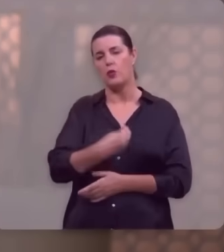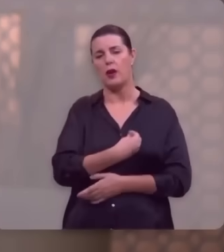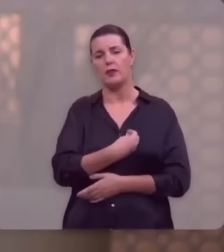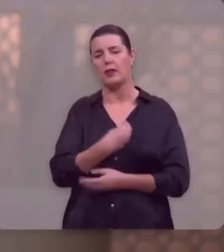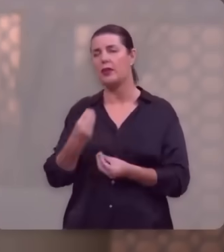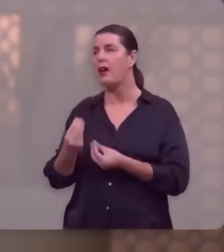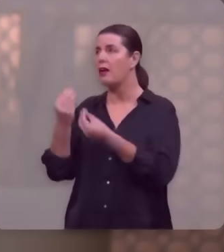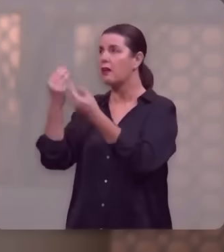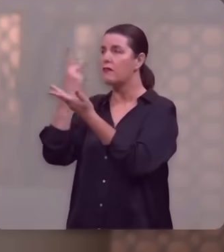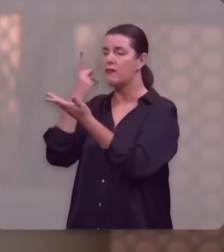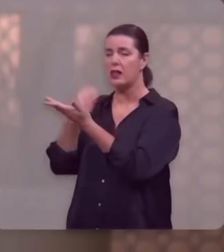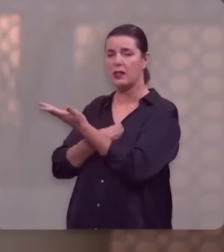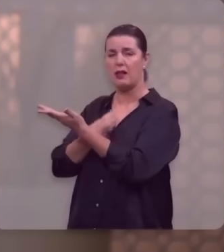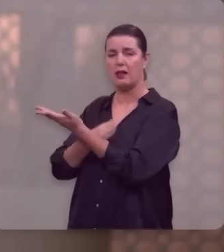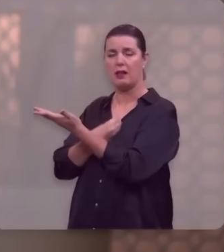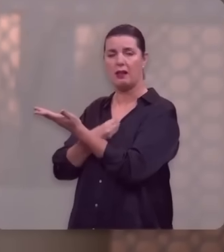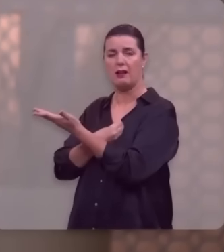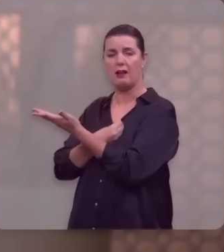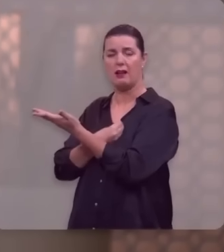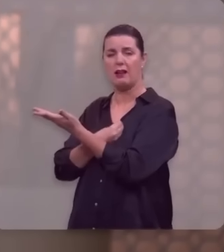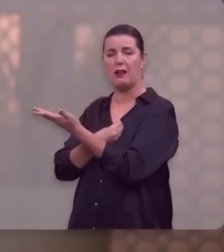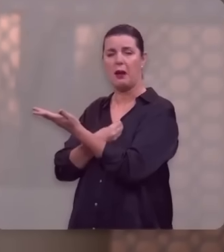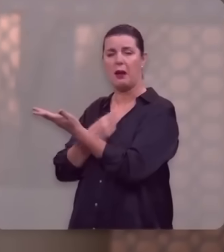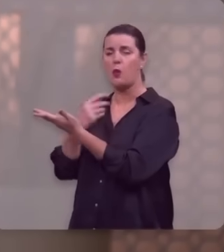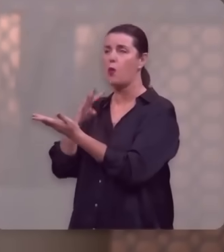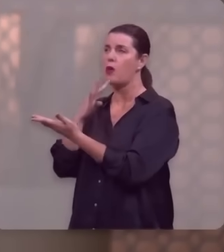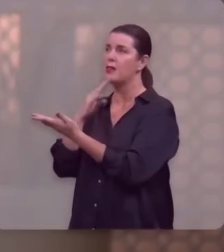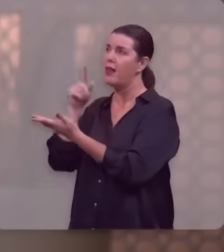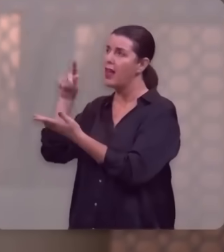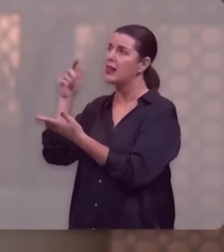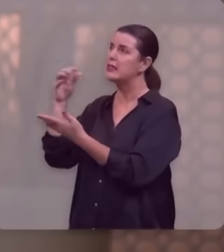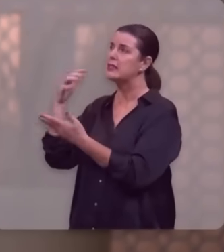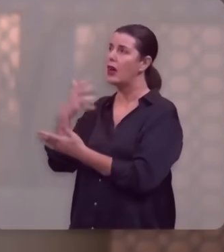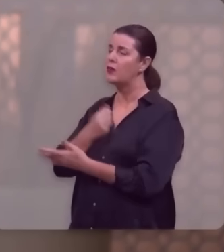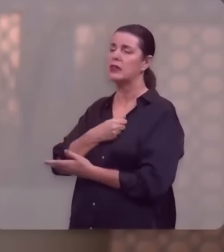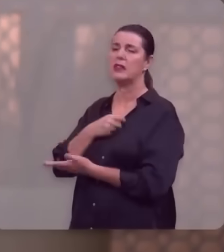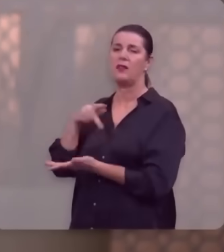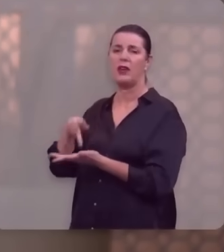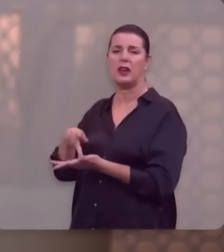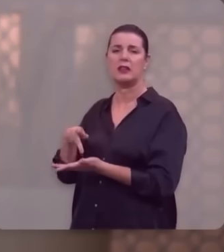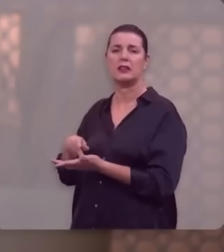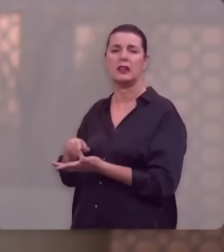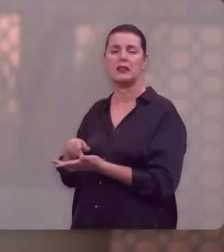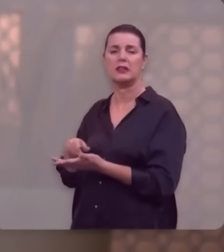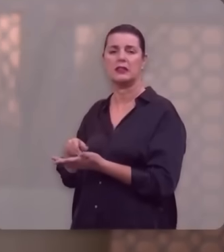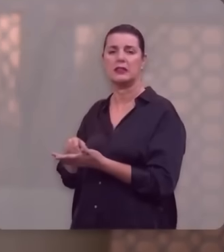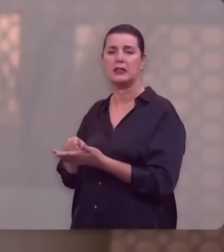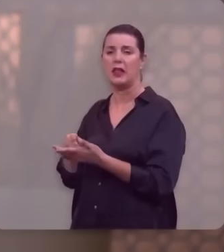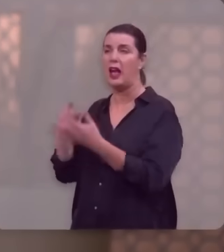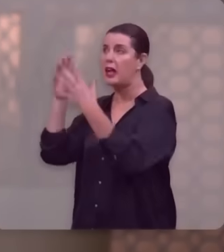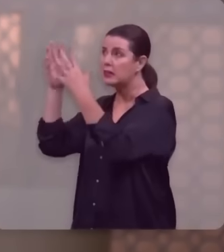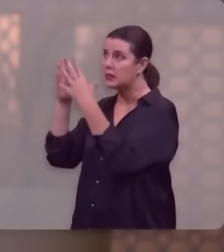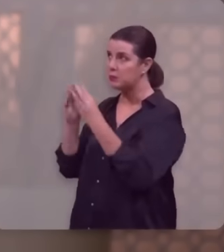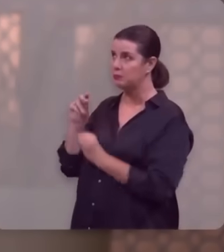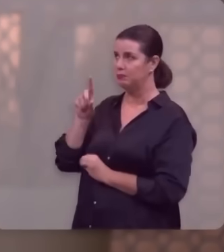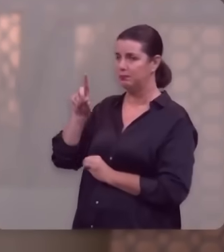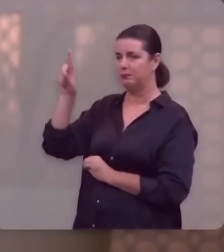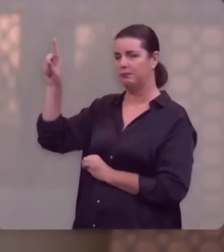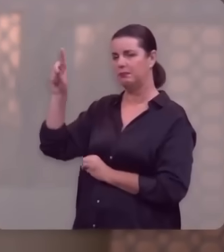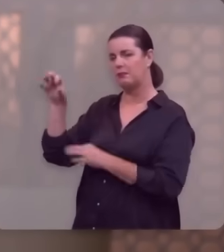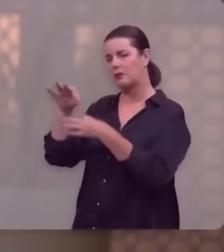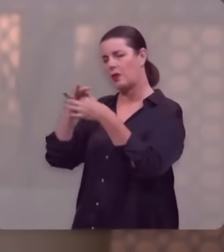entregar-se a Cristo Jesus reconhecê-lo como seu Salvador pessoal e ter dele receber dele